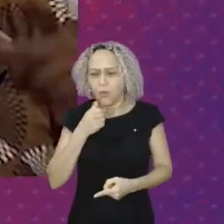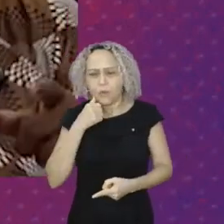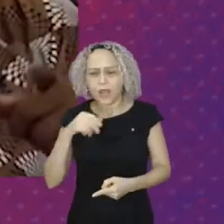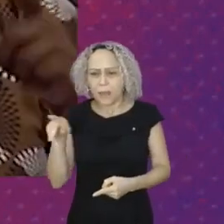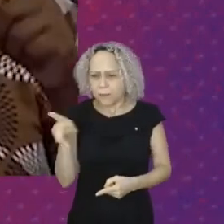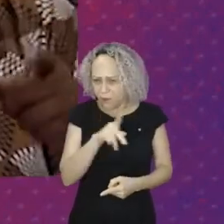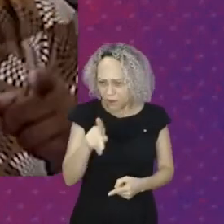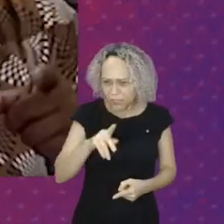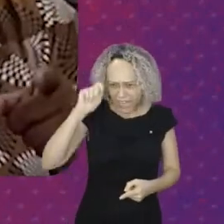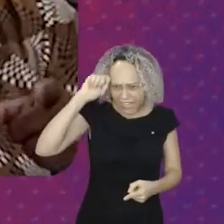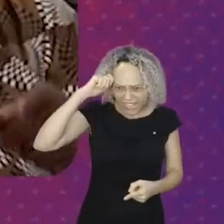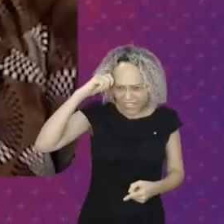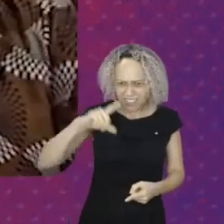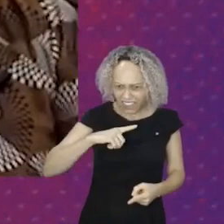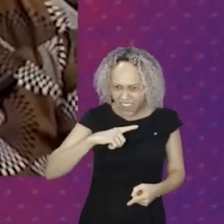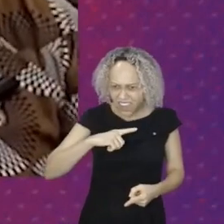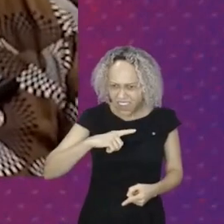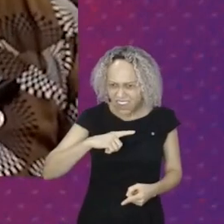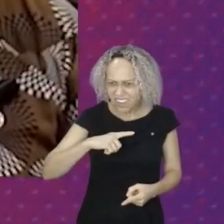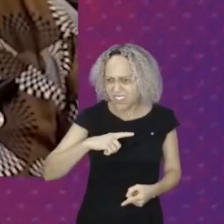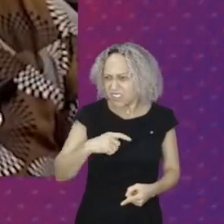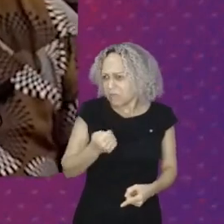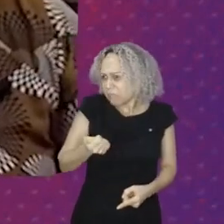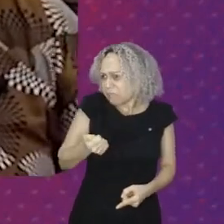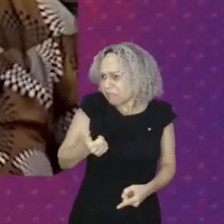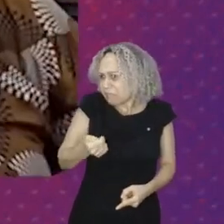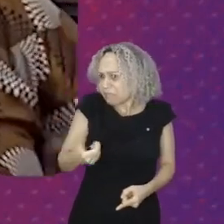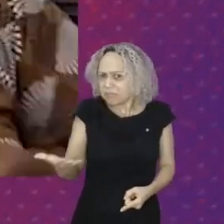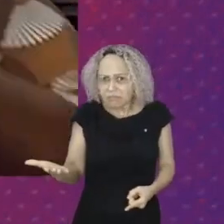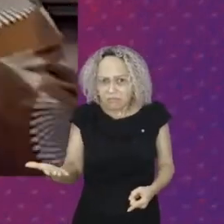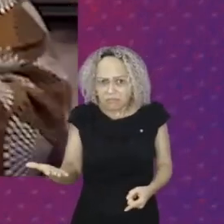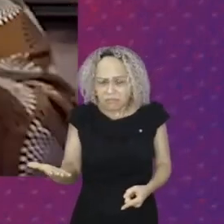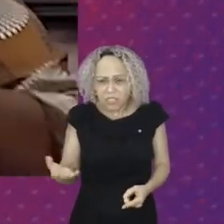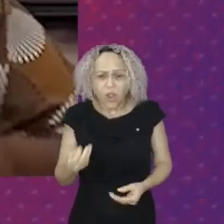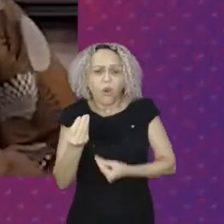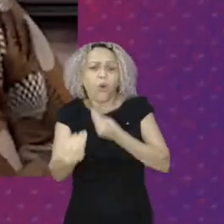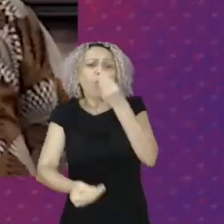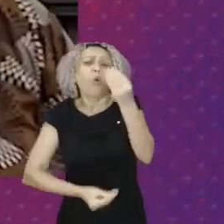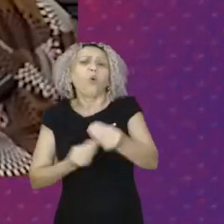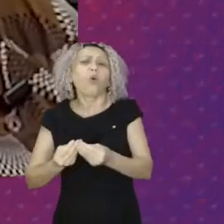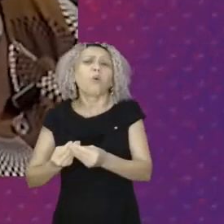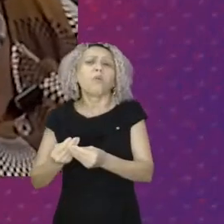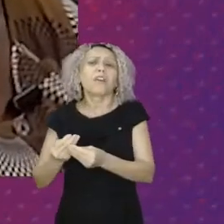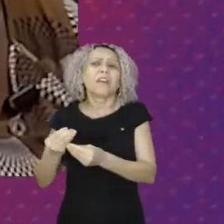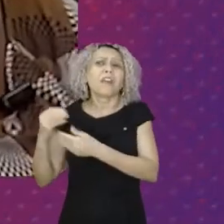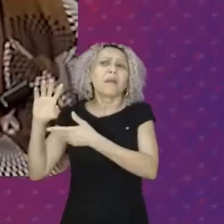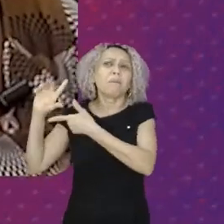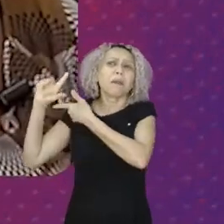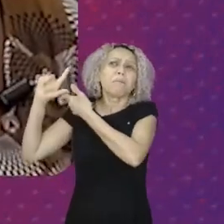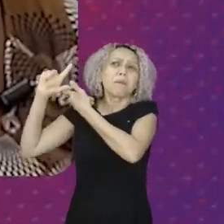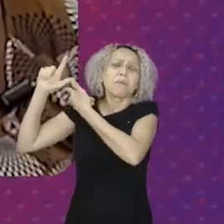Nós pensamos as pessoas negras e as meninas negras como empregadas domésticas.